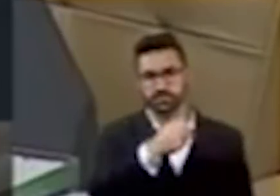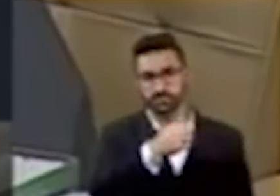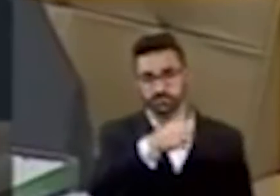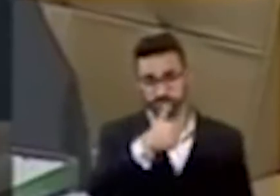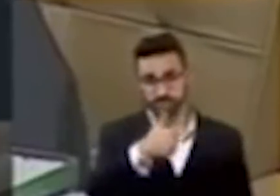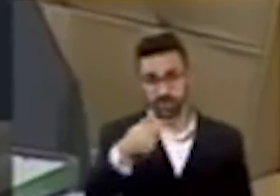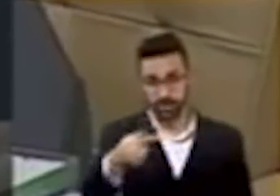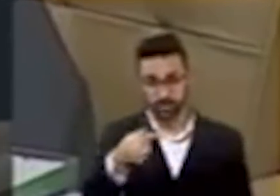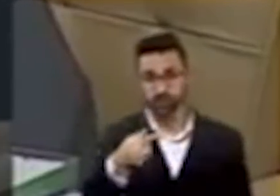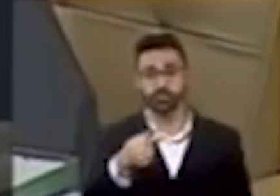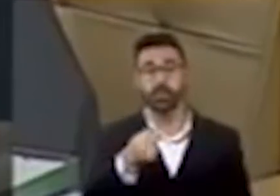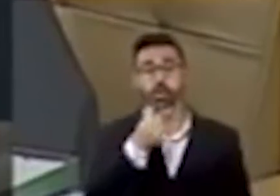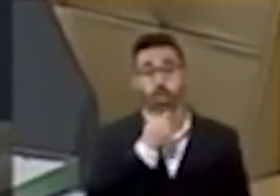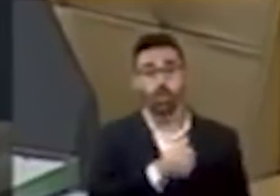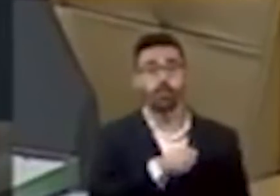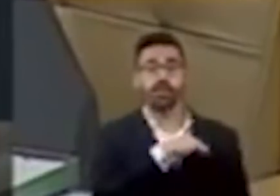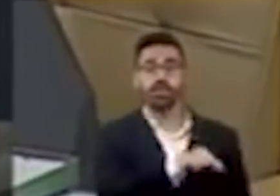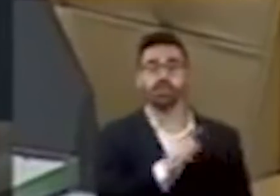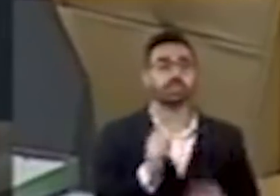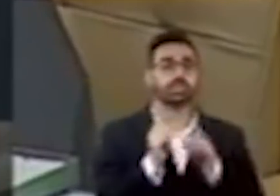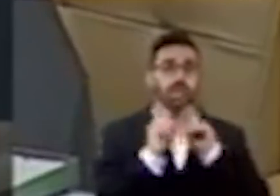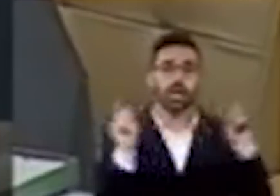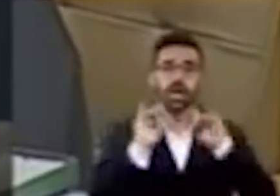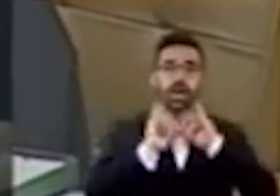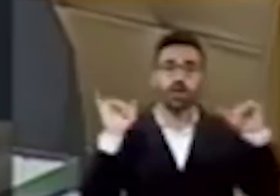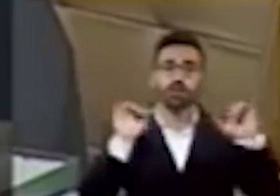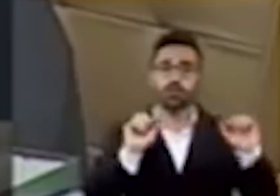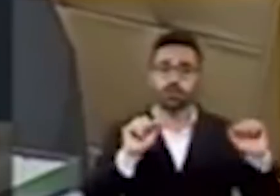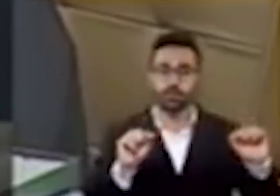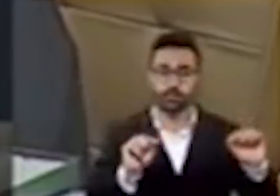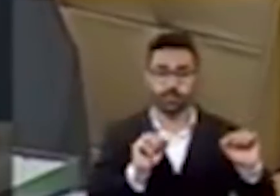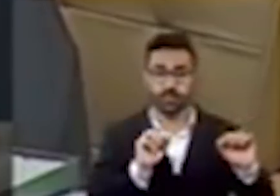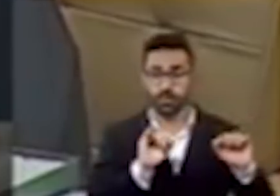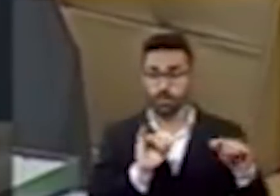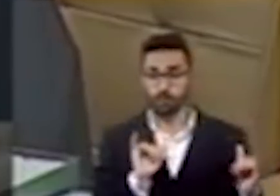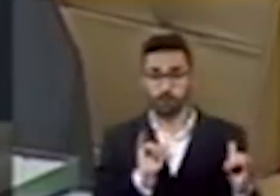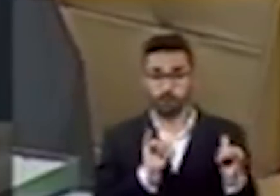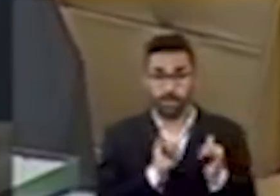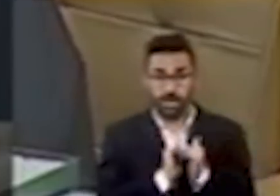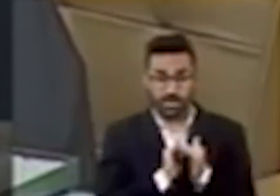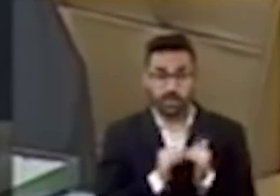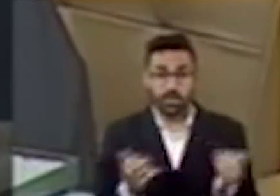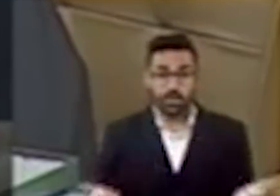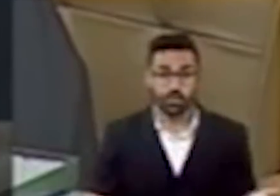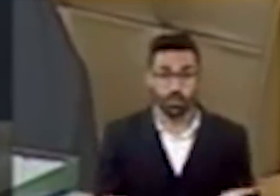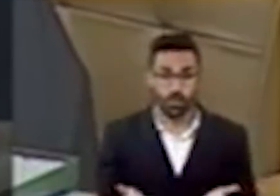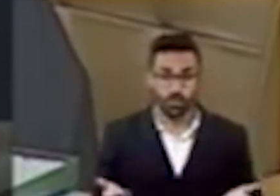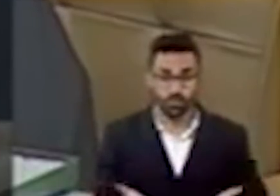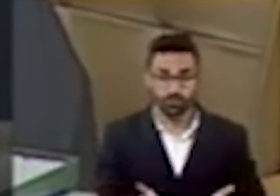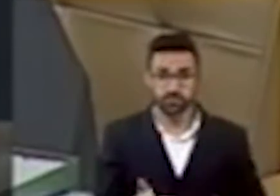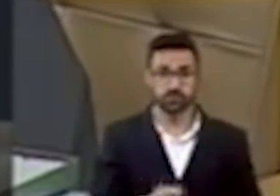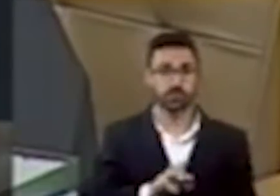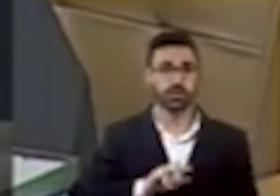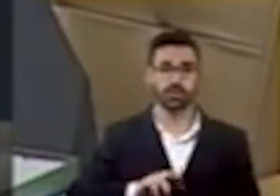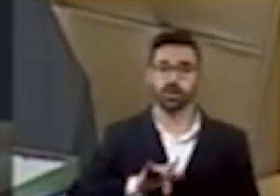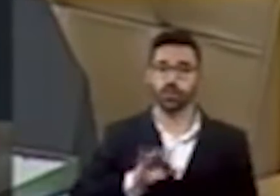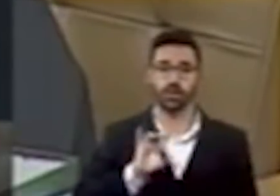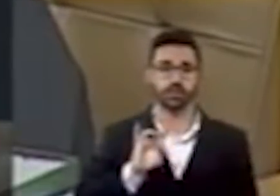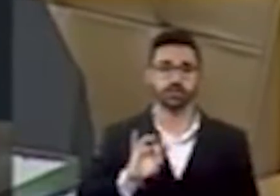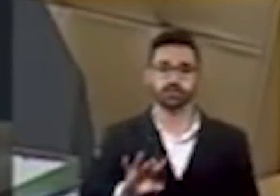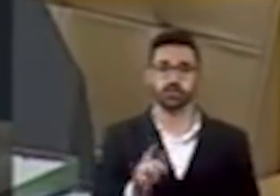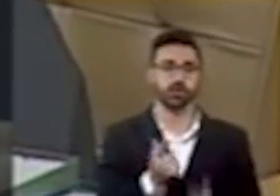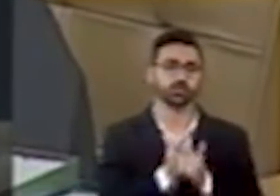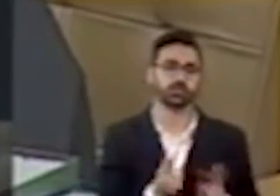1927, Holmes Jr. declarou que, aspas, um perdão em nossos dias não é um ato privado de graça